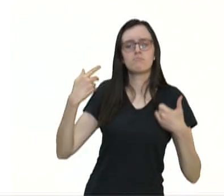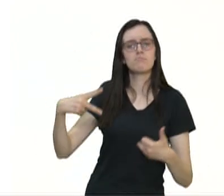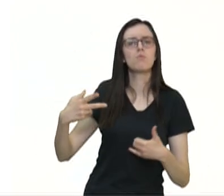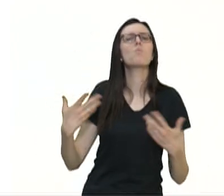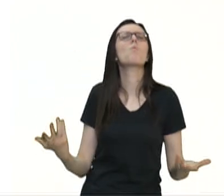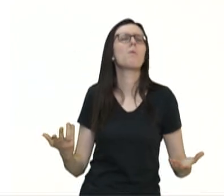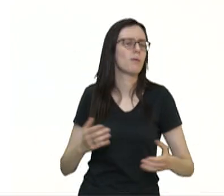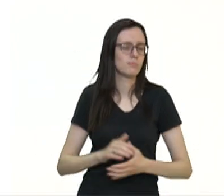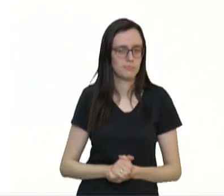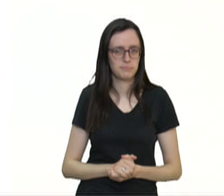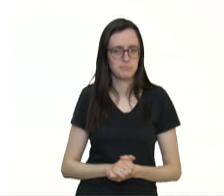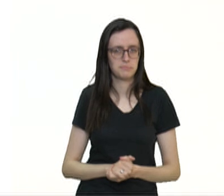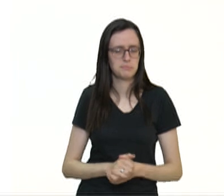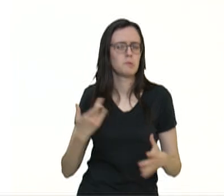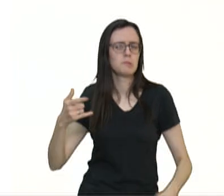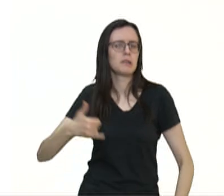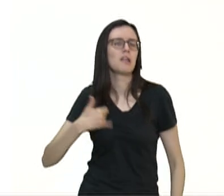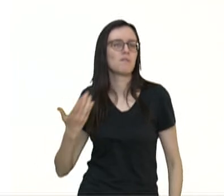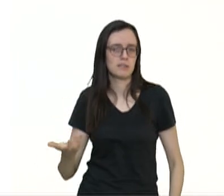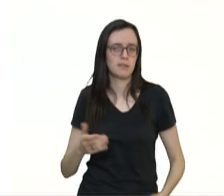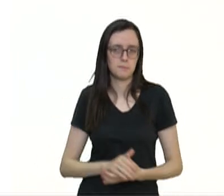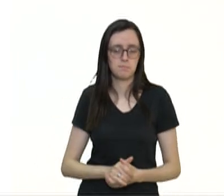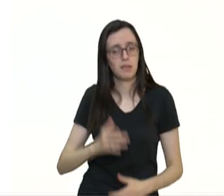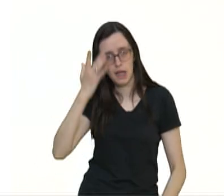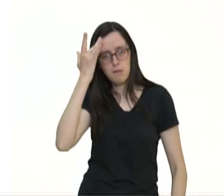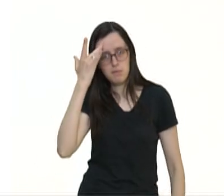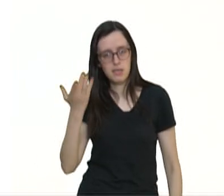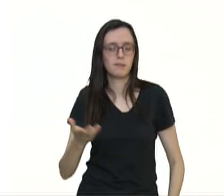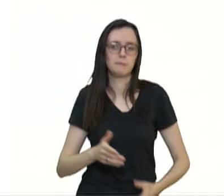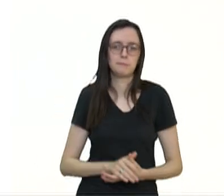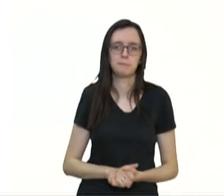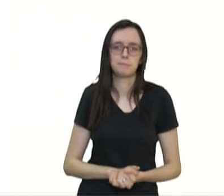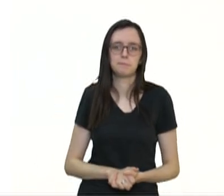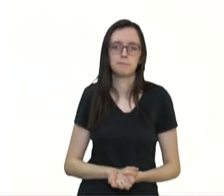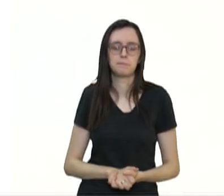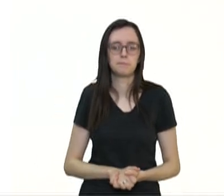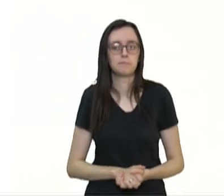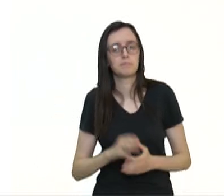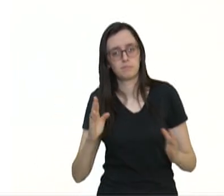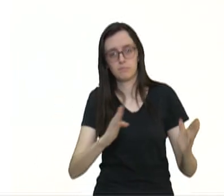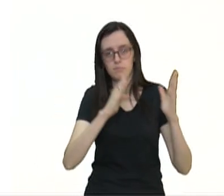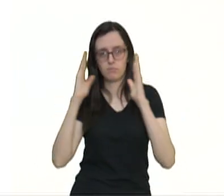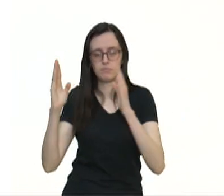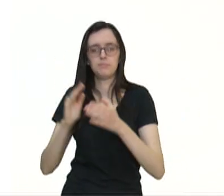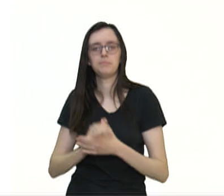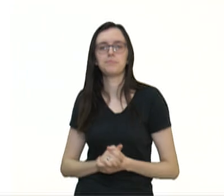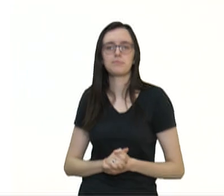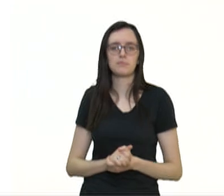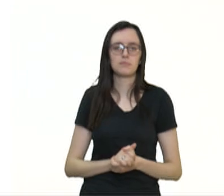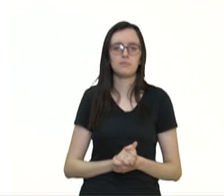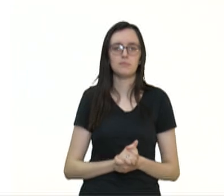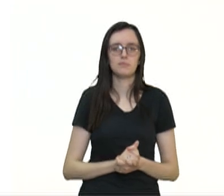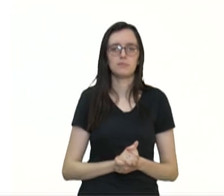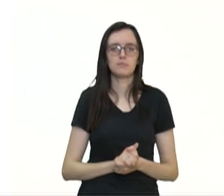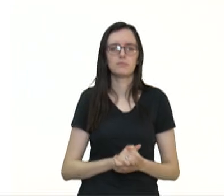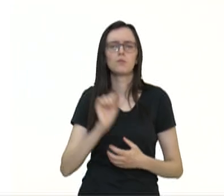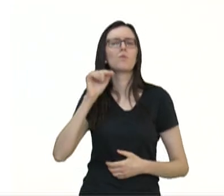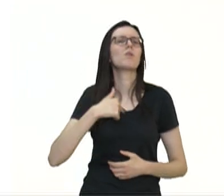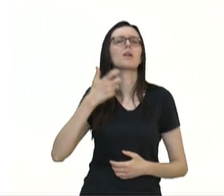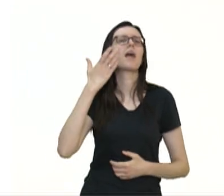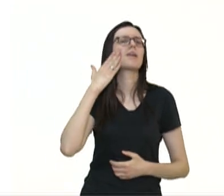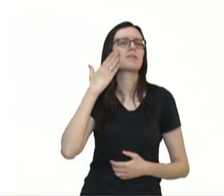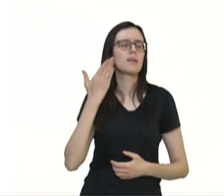your birthday? Quando é o seu aniversário? Tomorrow, amanhã. E a segunda? Makes dinner. O que eu quero saber? Eu